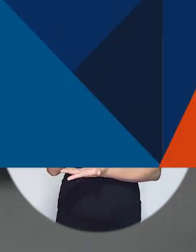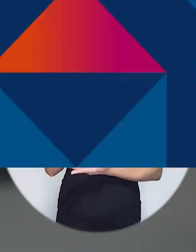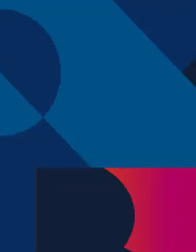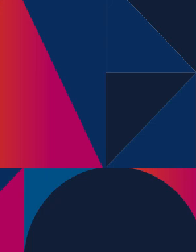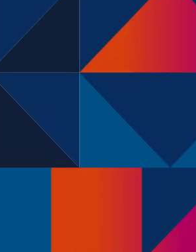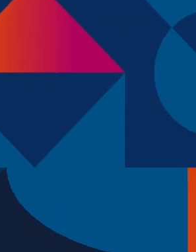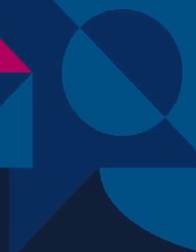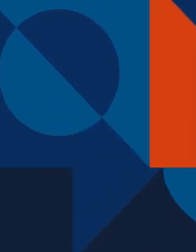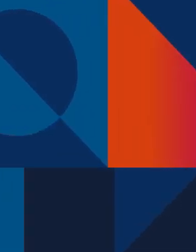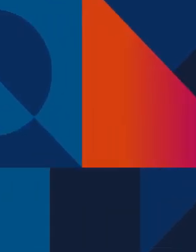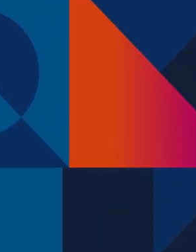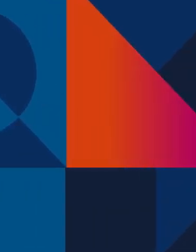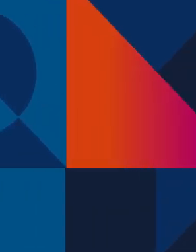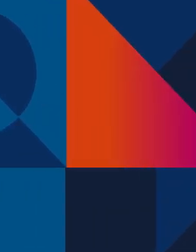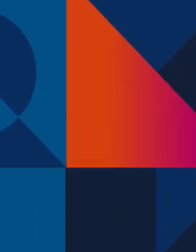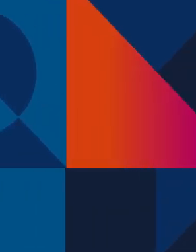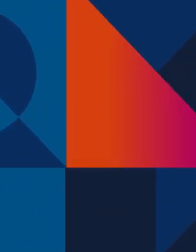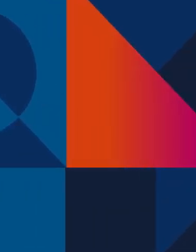Acompanhe.